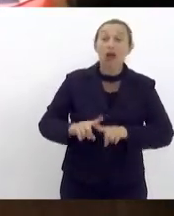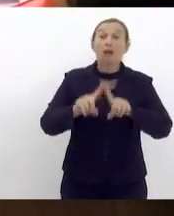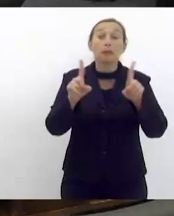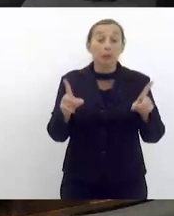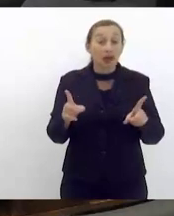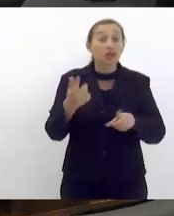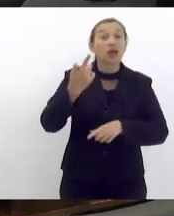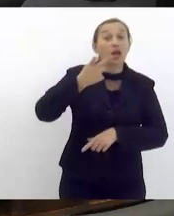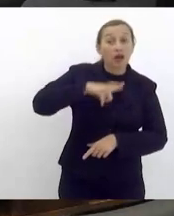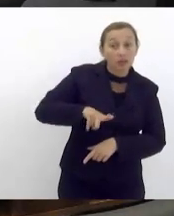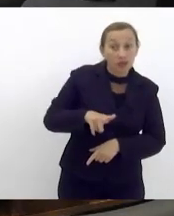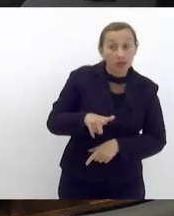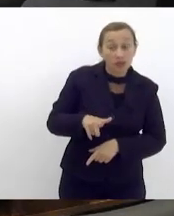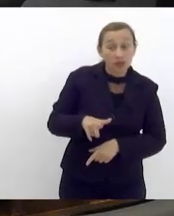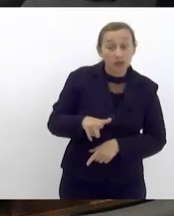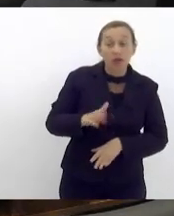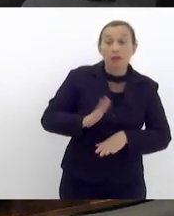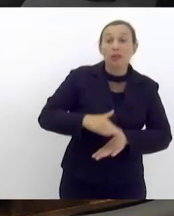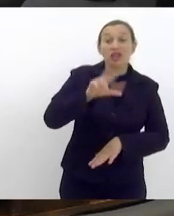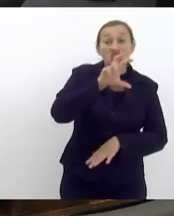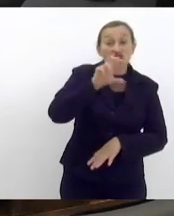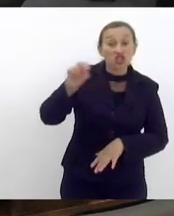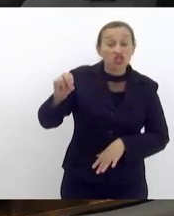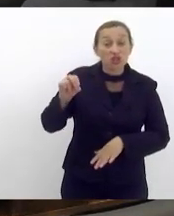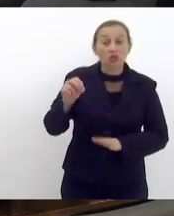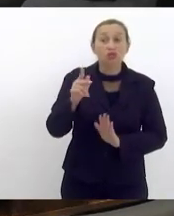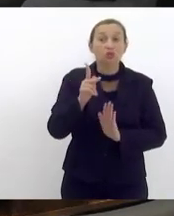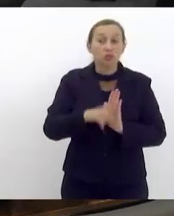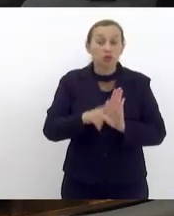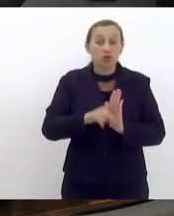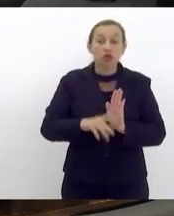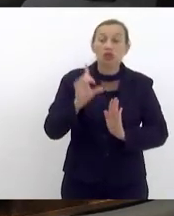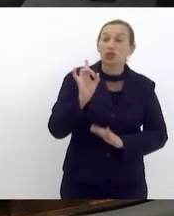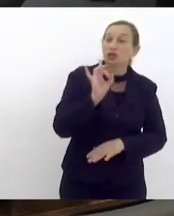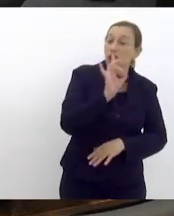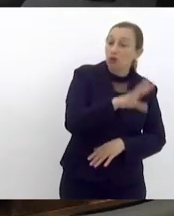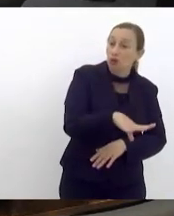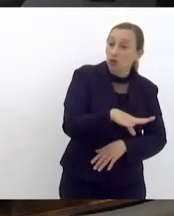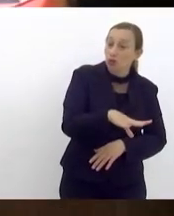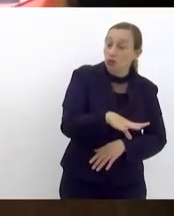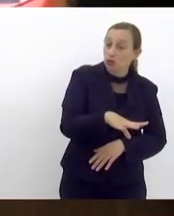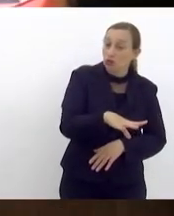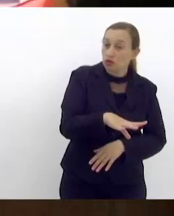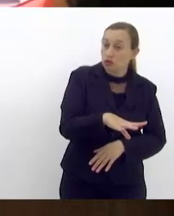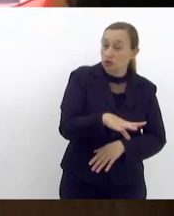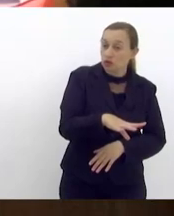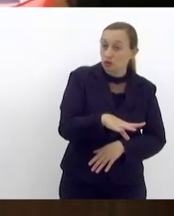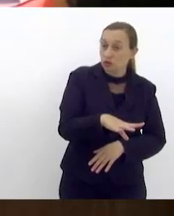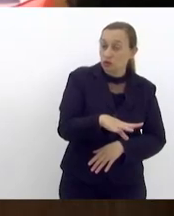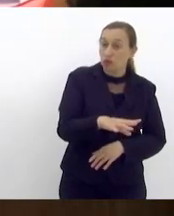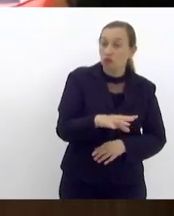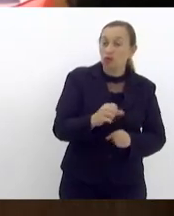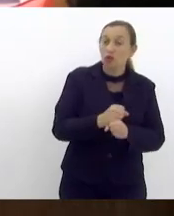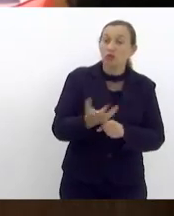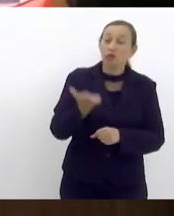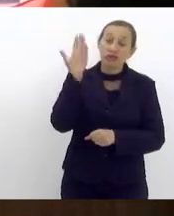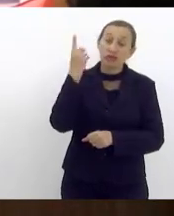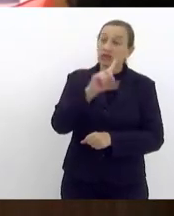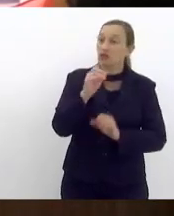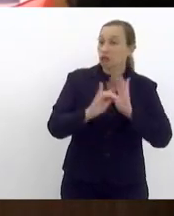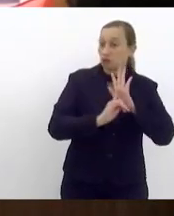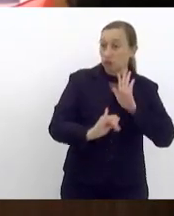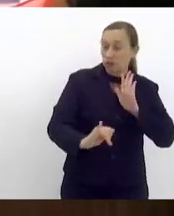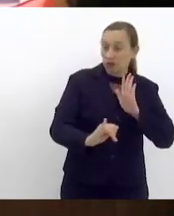mais repito mais de 500 projetos na última legislatura não foram sequer publicados